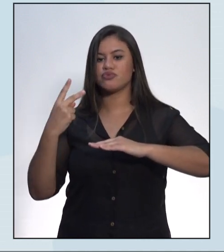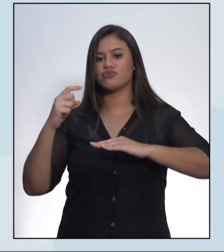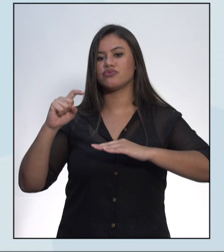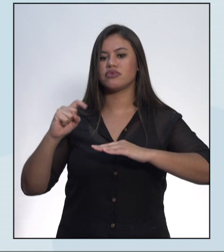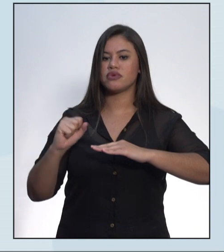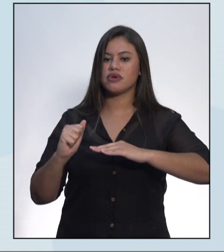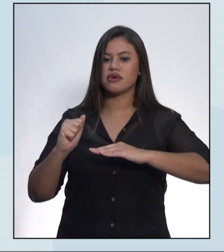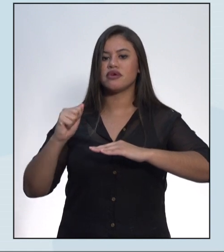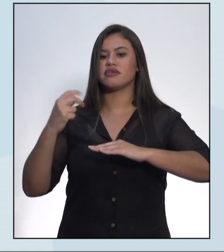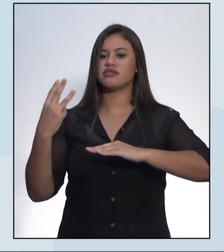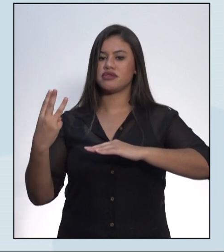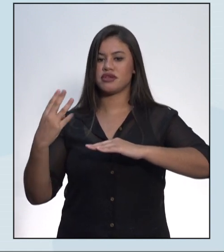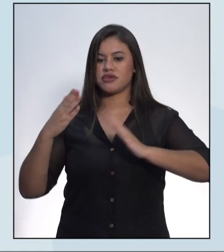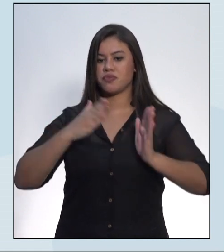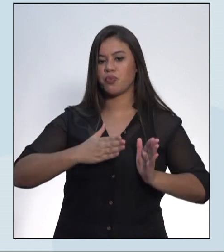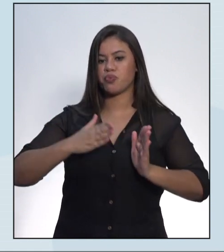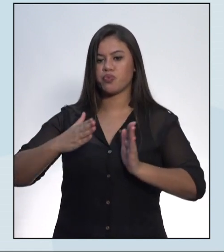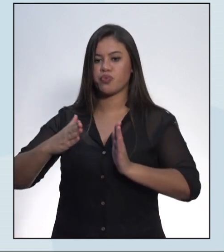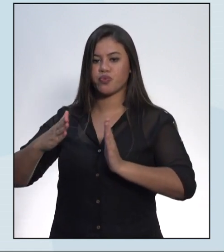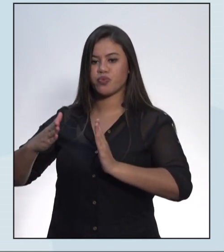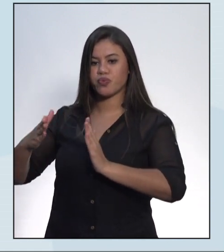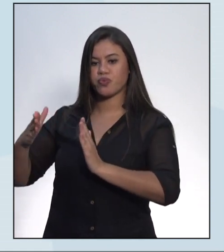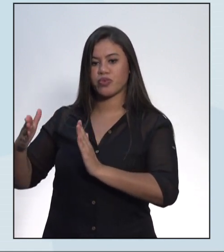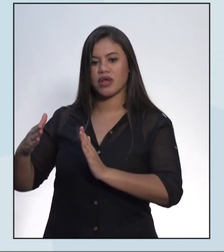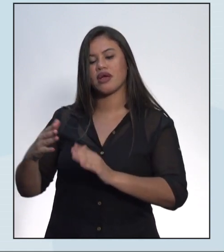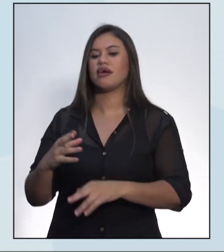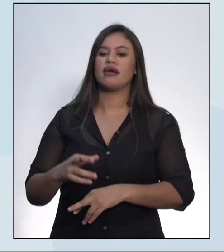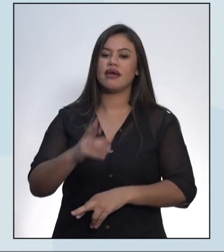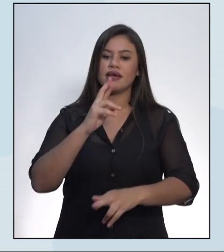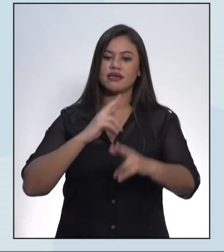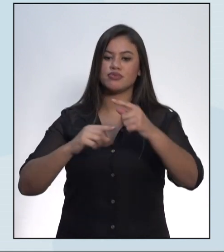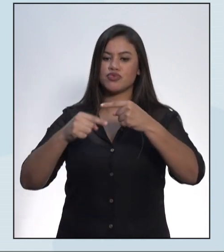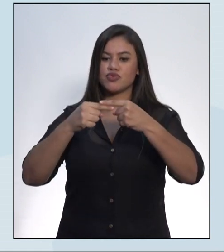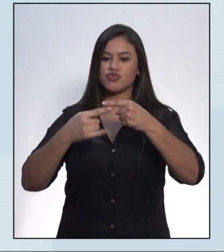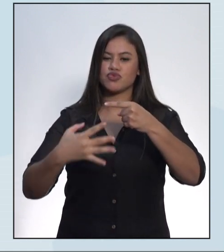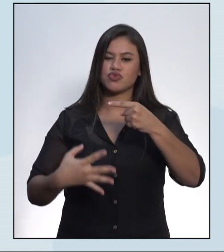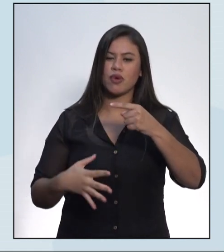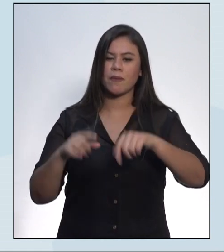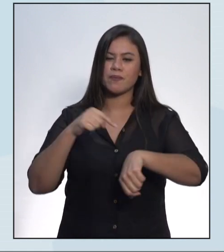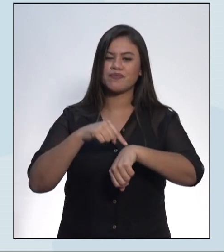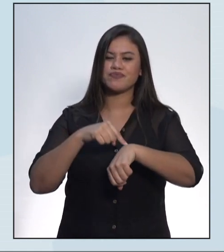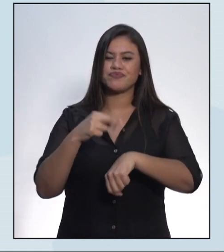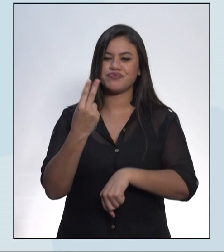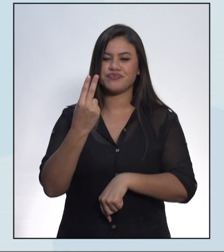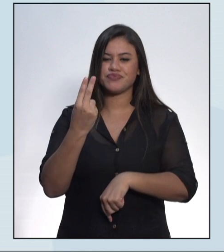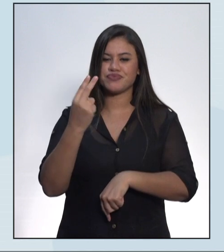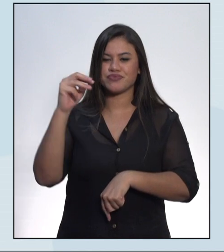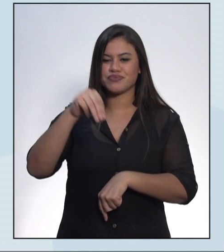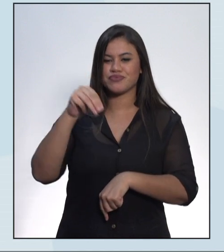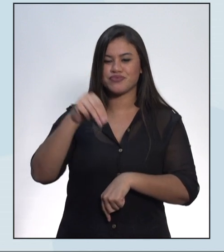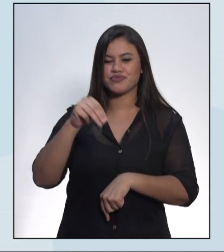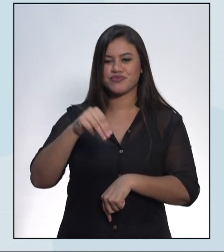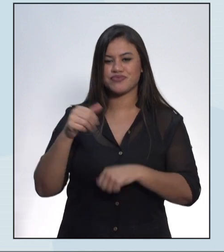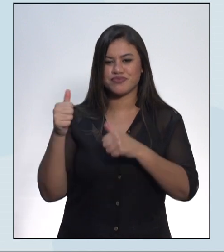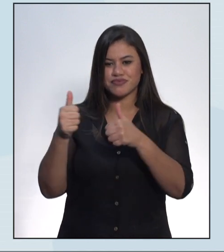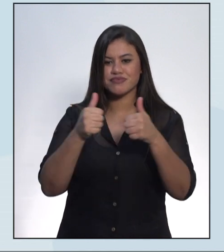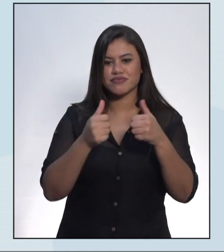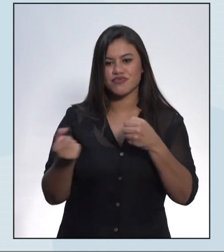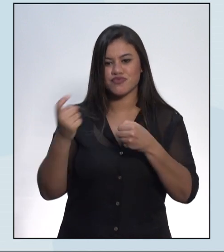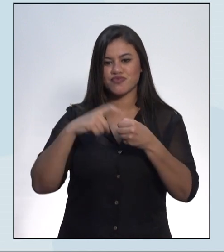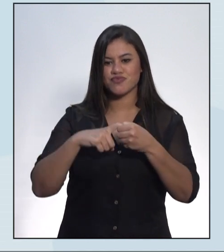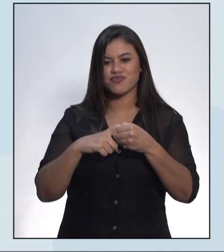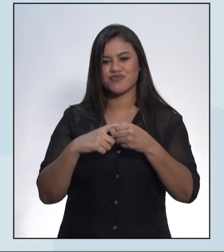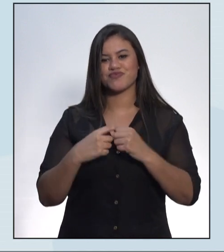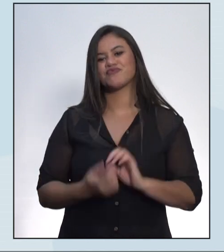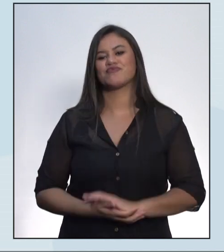diante. Eu quero saber quanto que dá essa soma. Respondam no chat. Uns 2 minutinhos para vocês responderem e a gente já retorna com a